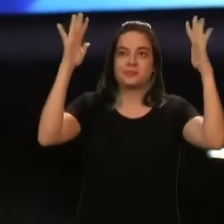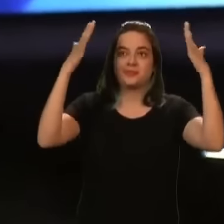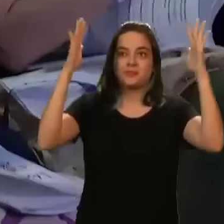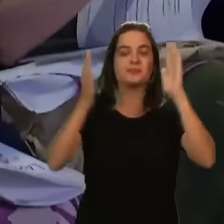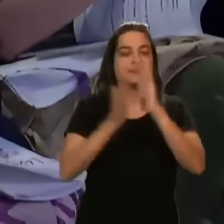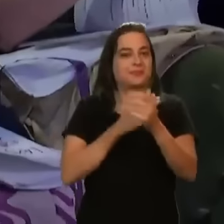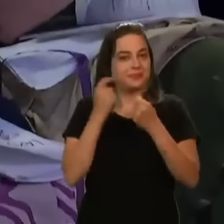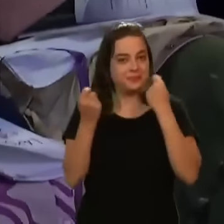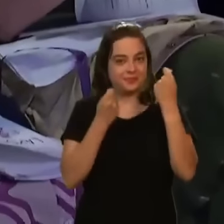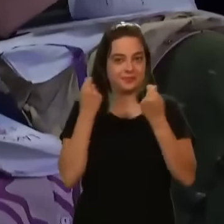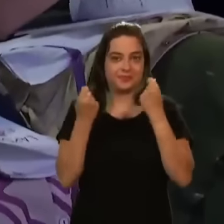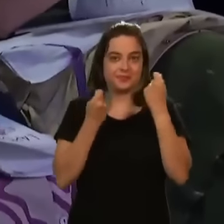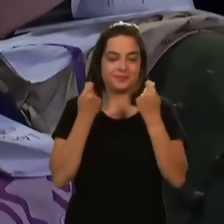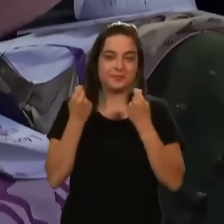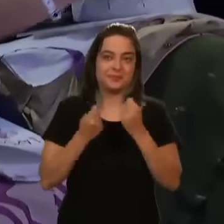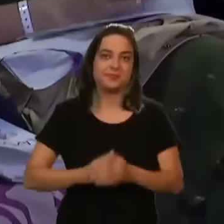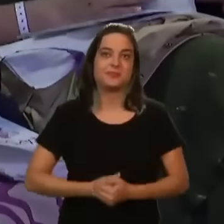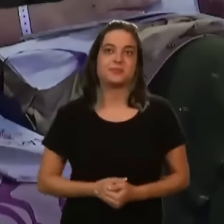Aleluia.